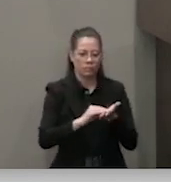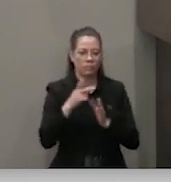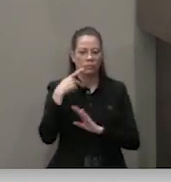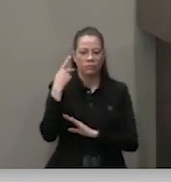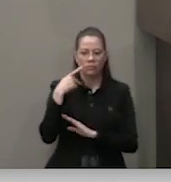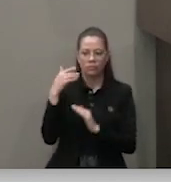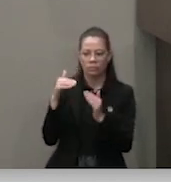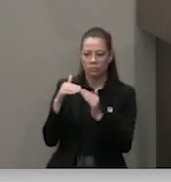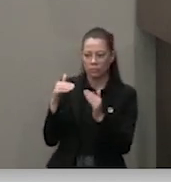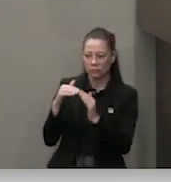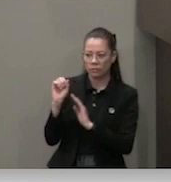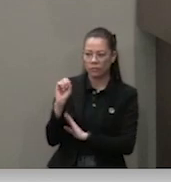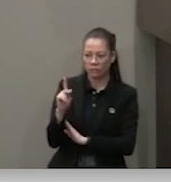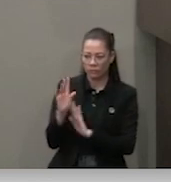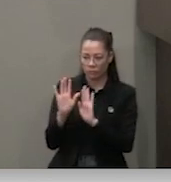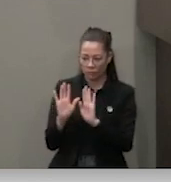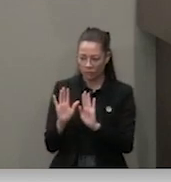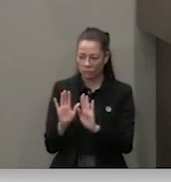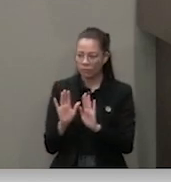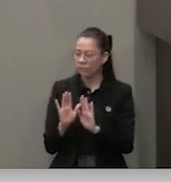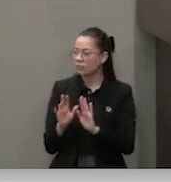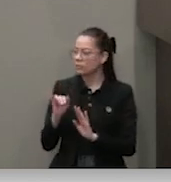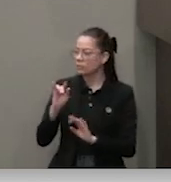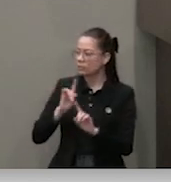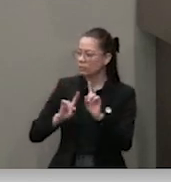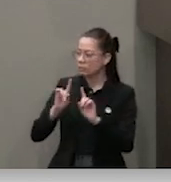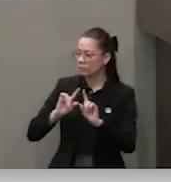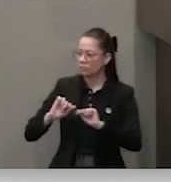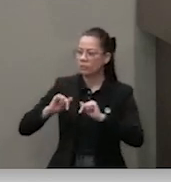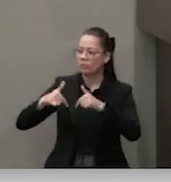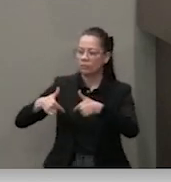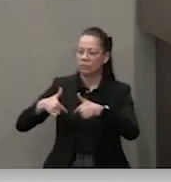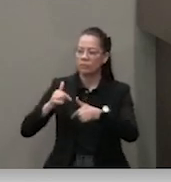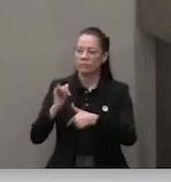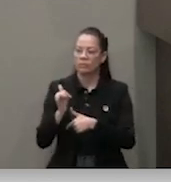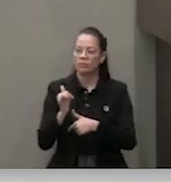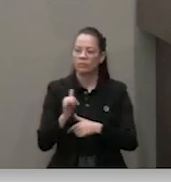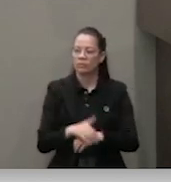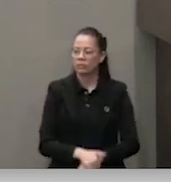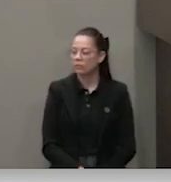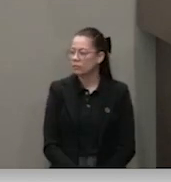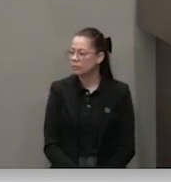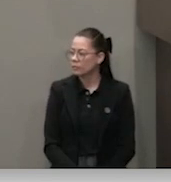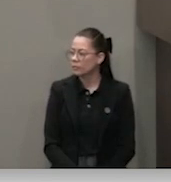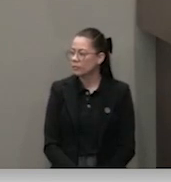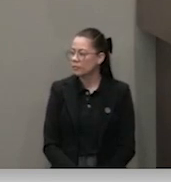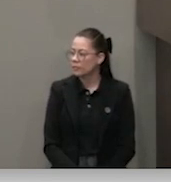vereadores que concordam permaneçam Como estão os contrários que se